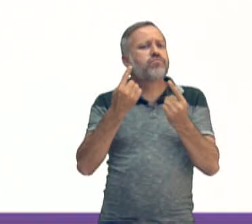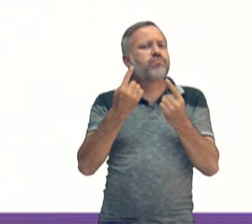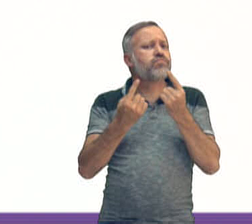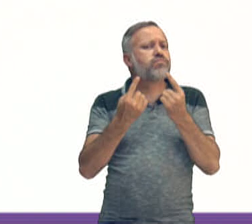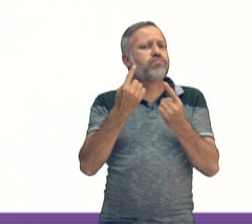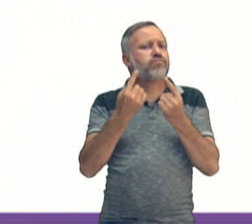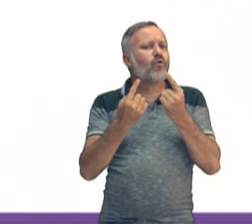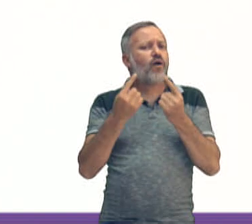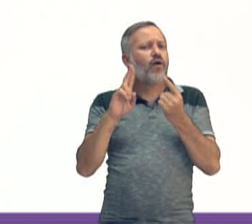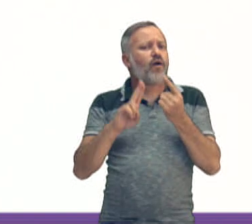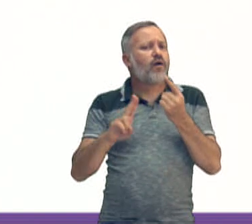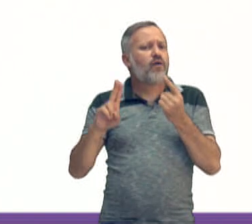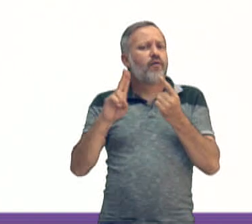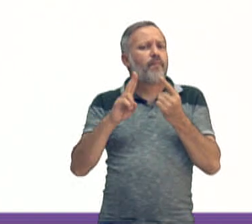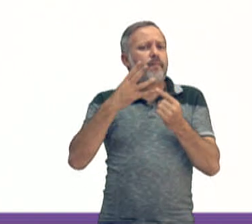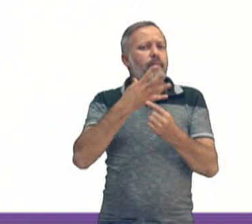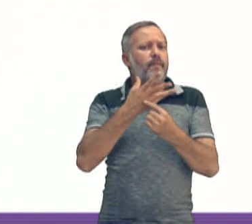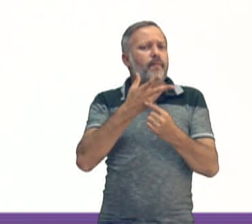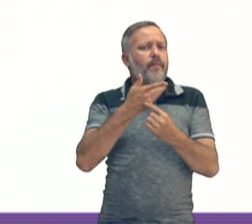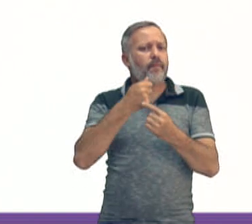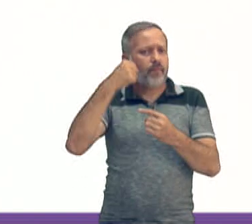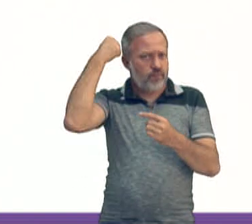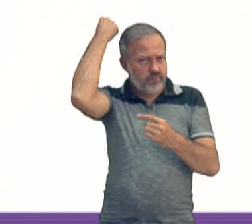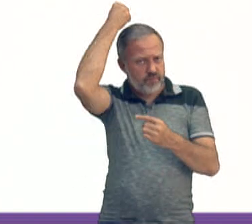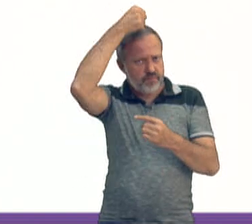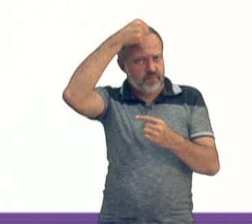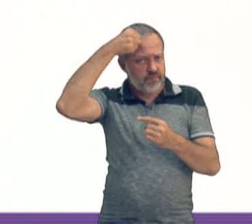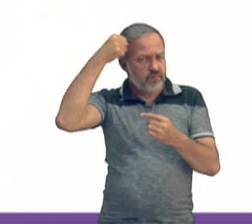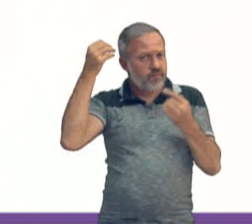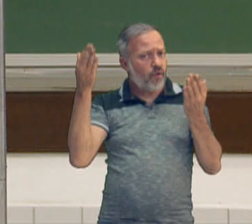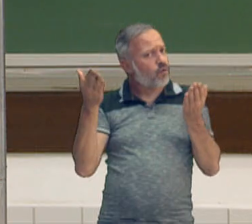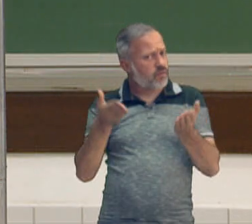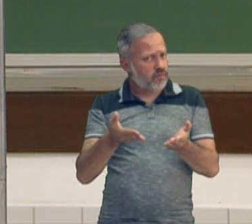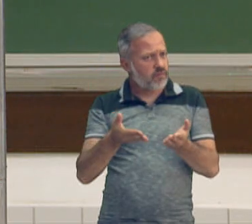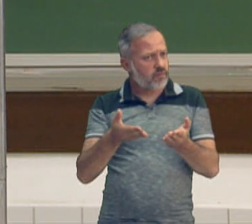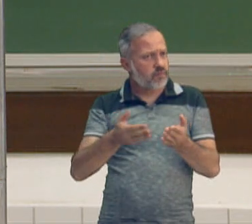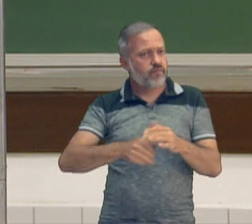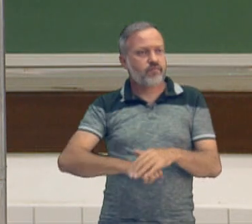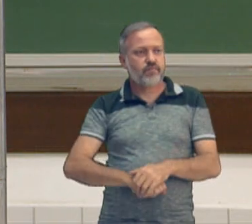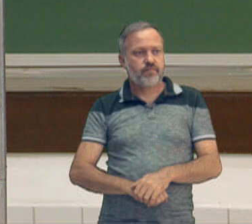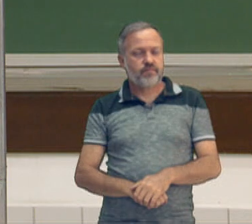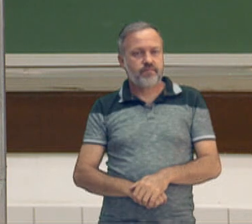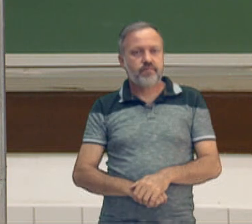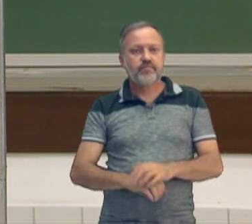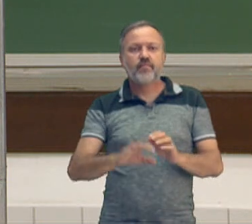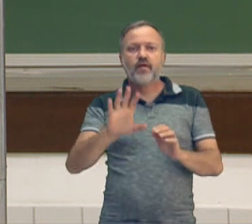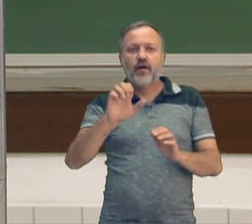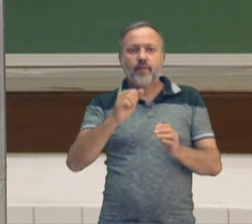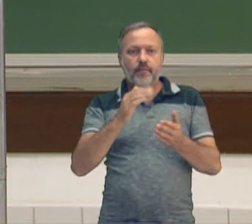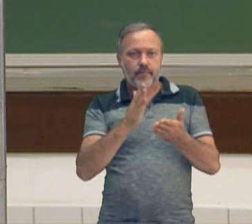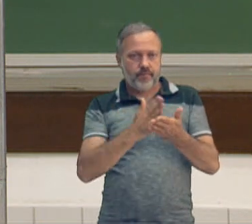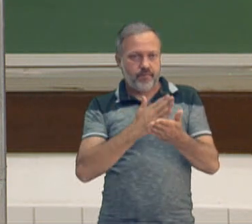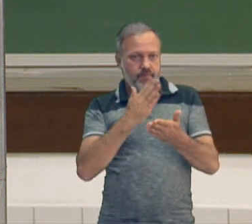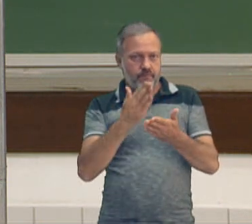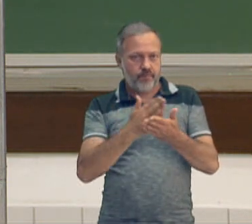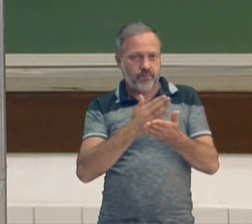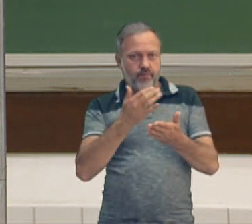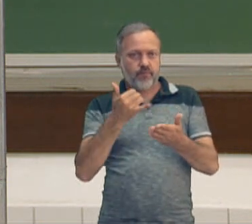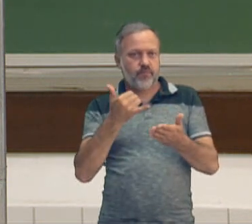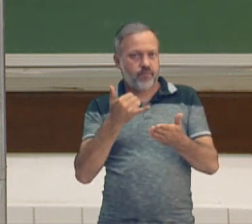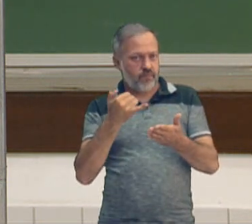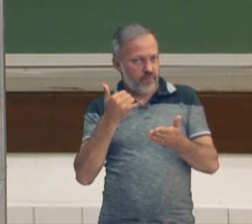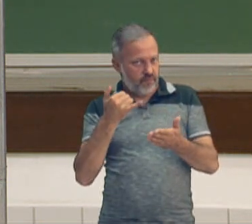arte nas diferentes religiões, nas diferentes tradições religiosas? Pegue seu caderno, sua caneta, seu